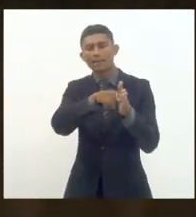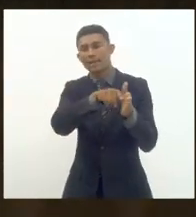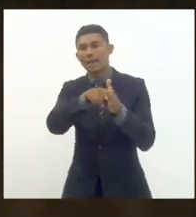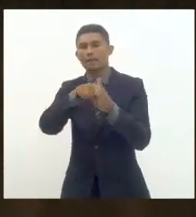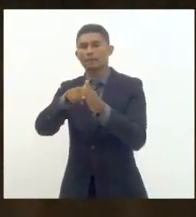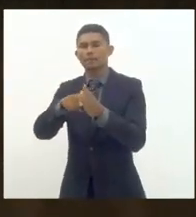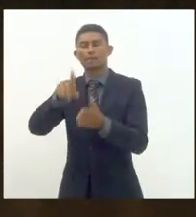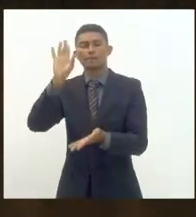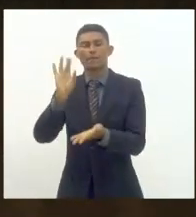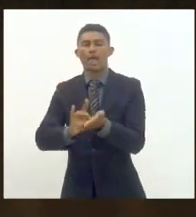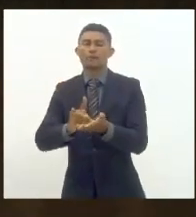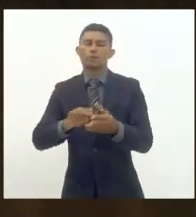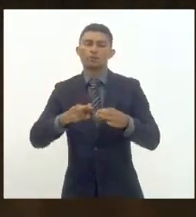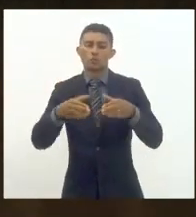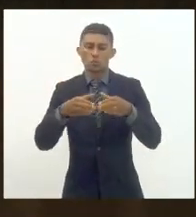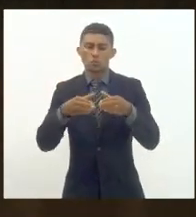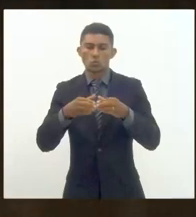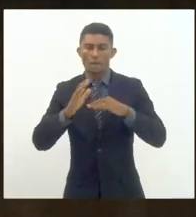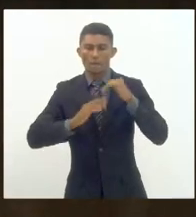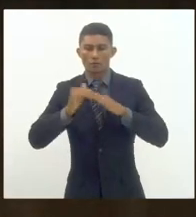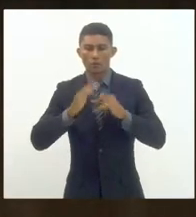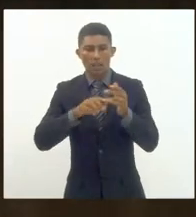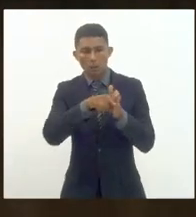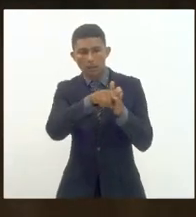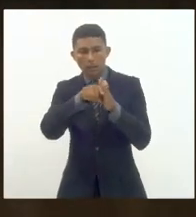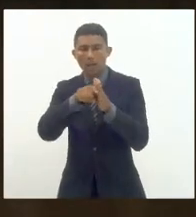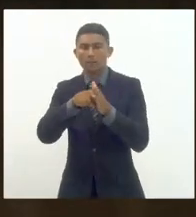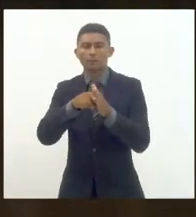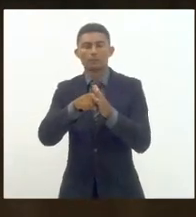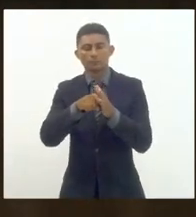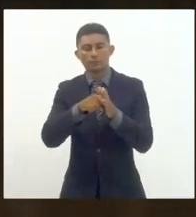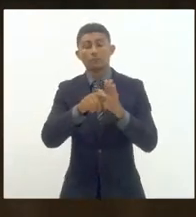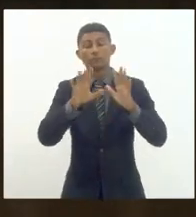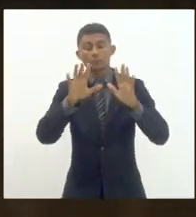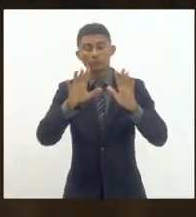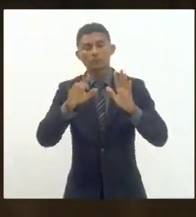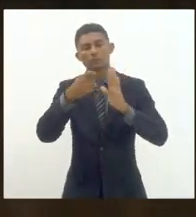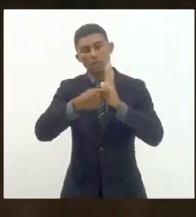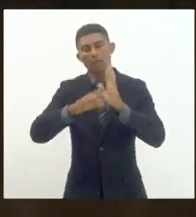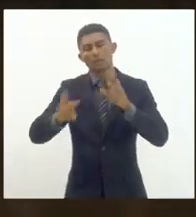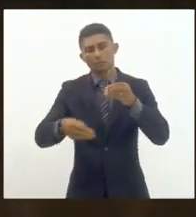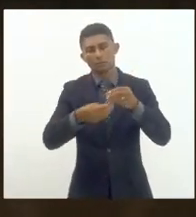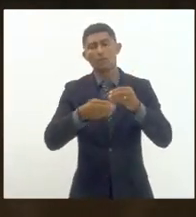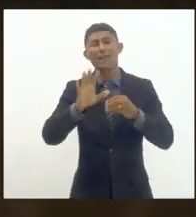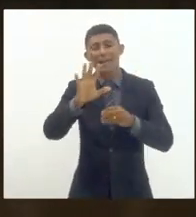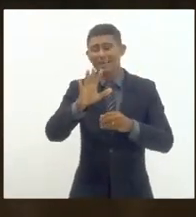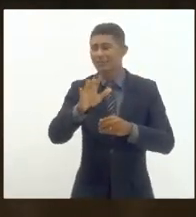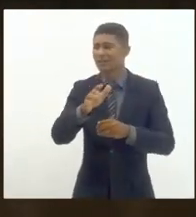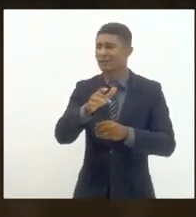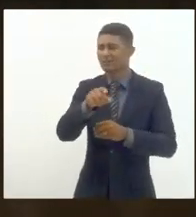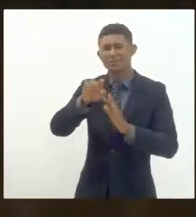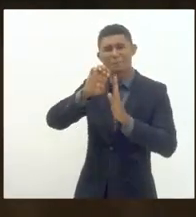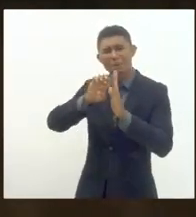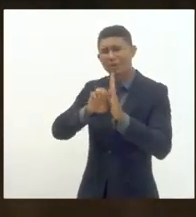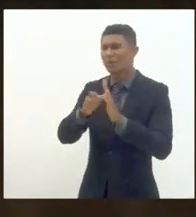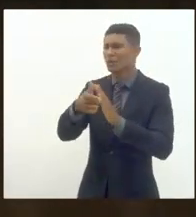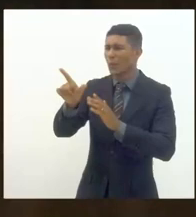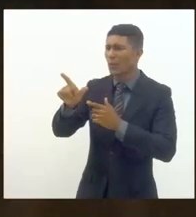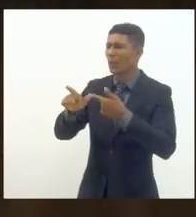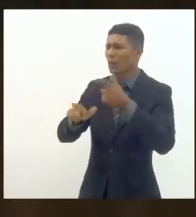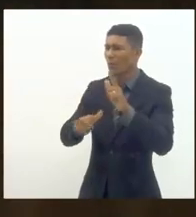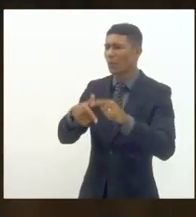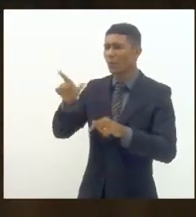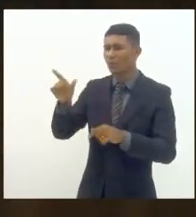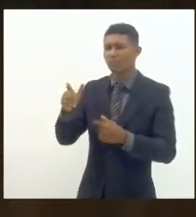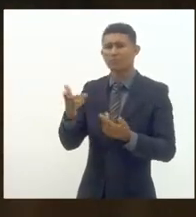técnico, de fato. Então, vamos absorver no texto. Agora, as demais emendas, elas esbarram no equívoco